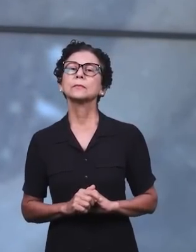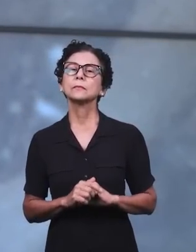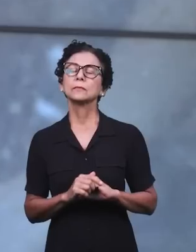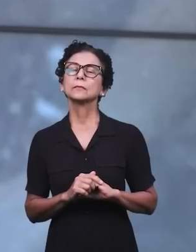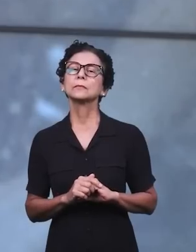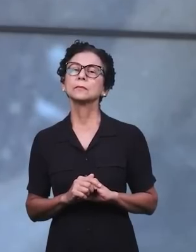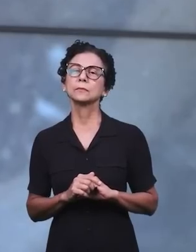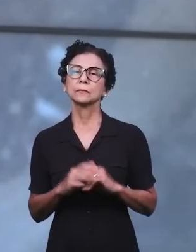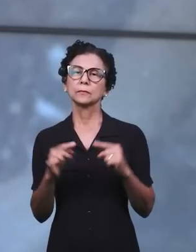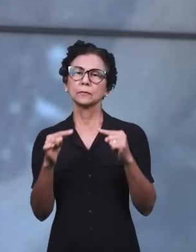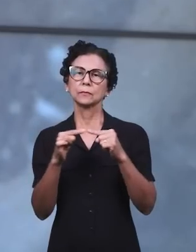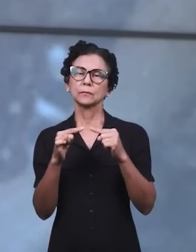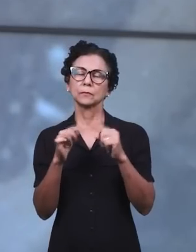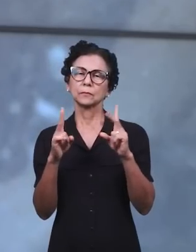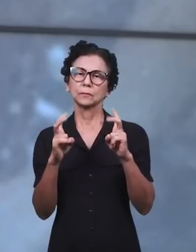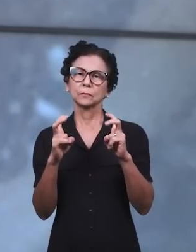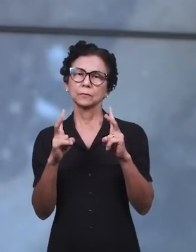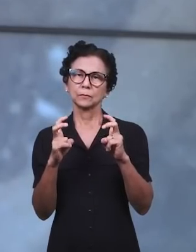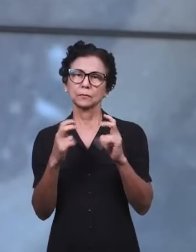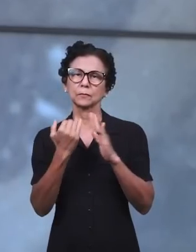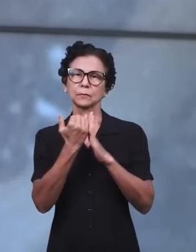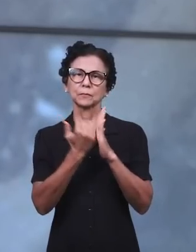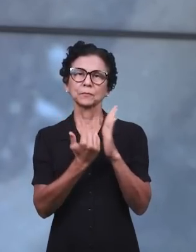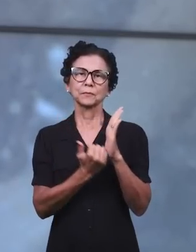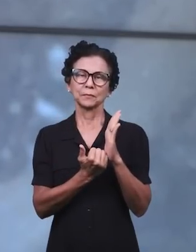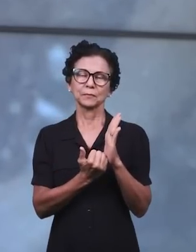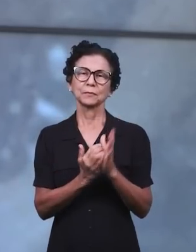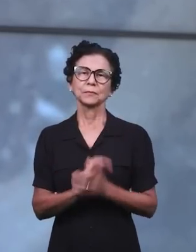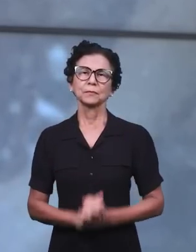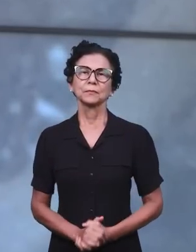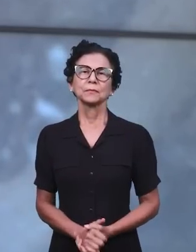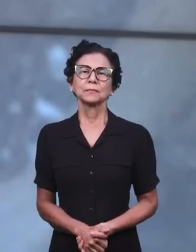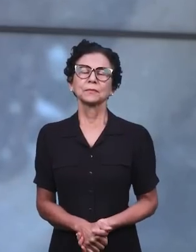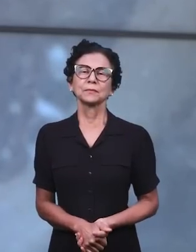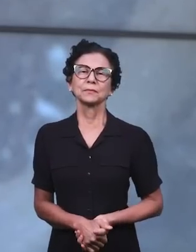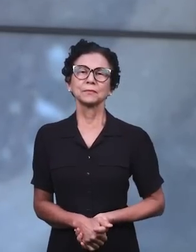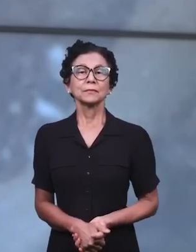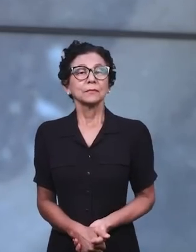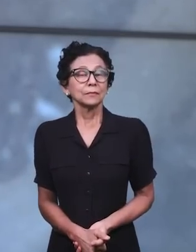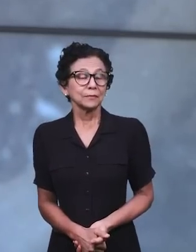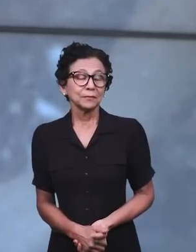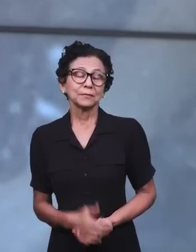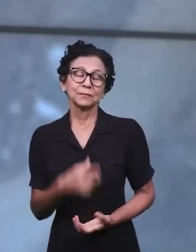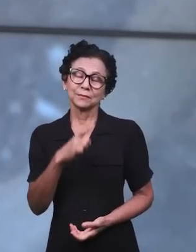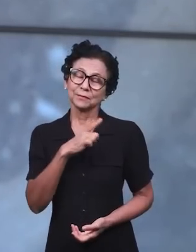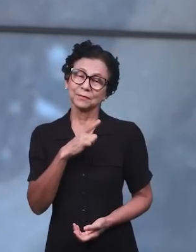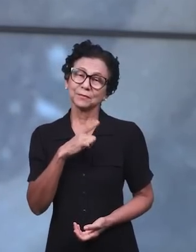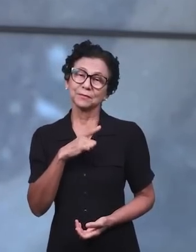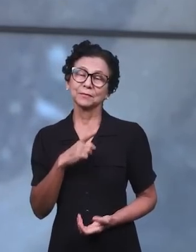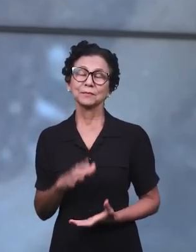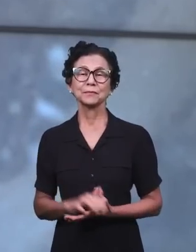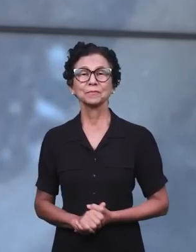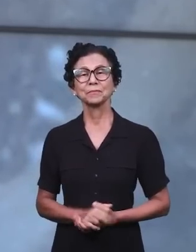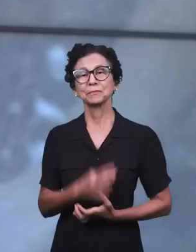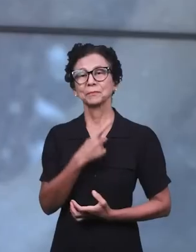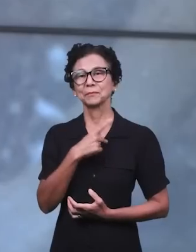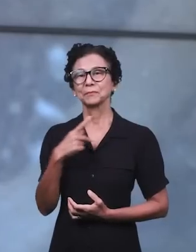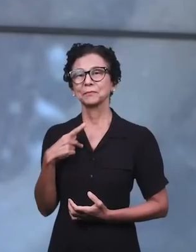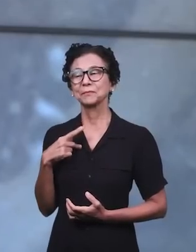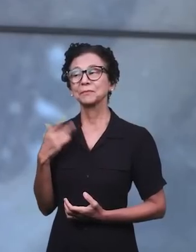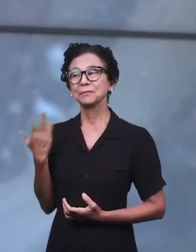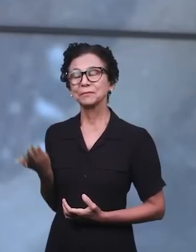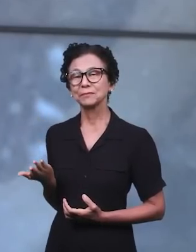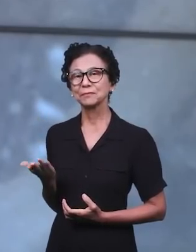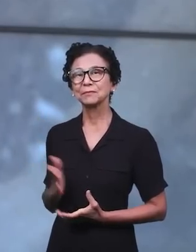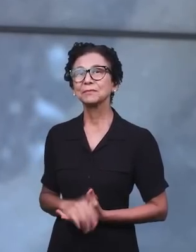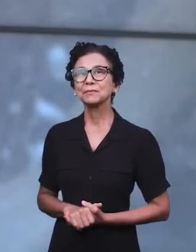tema central do programa. É dessa forma que vai acontecer mais uma vez hoje, e nós temos hoje um Fala Pastor, a mensagem